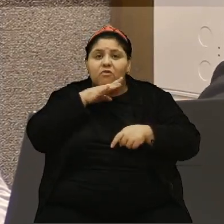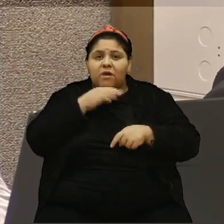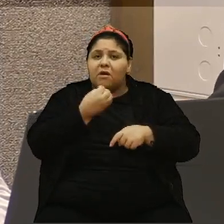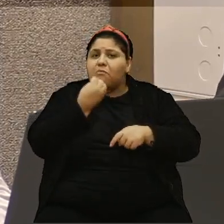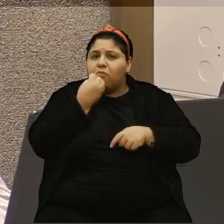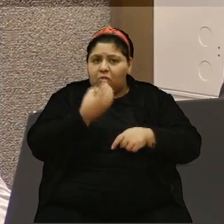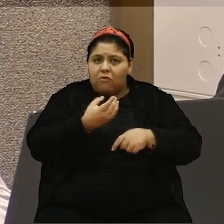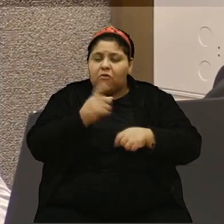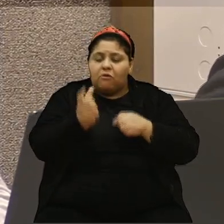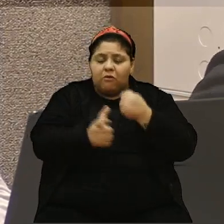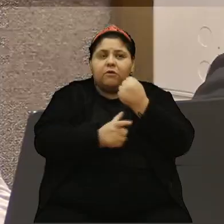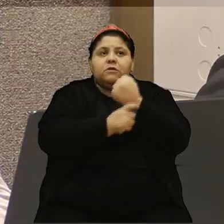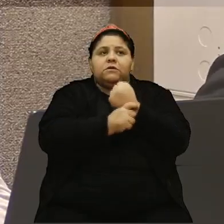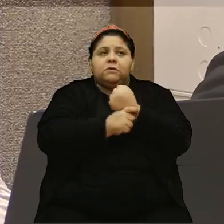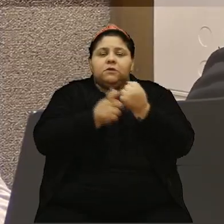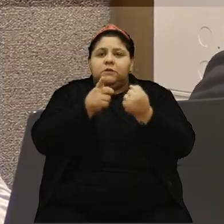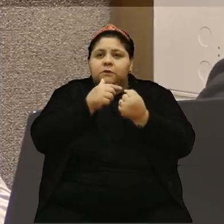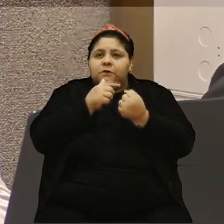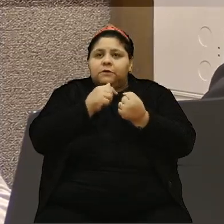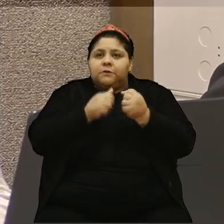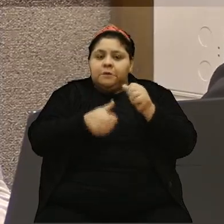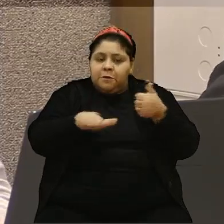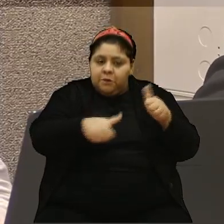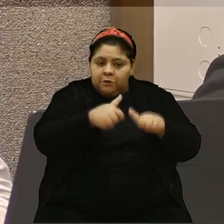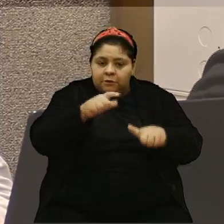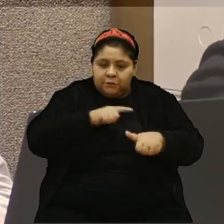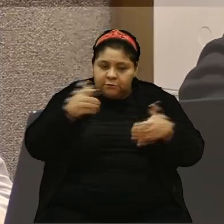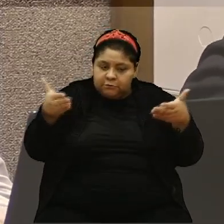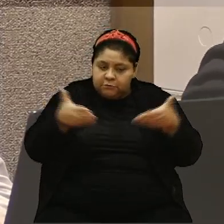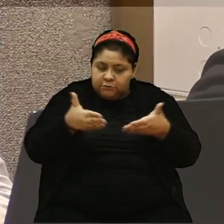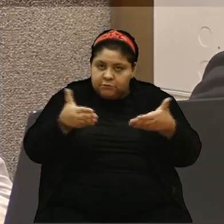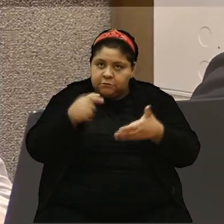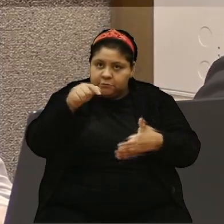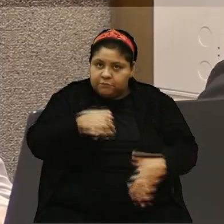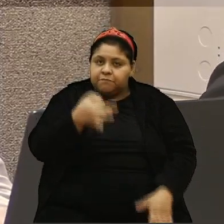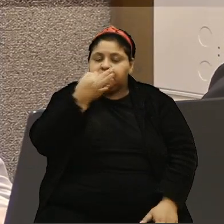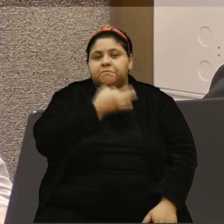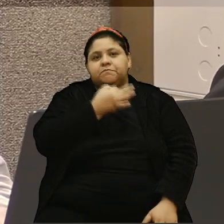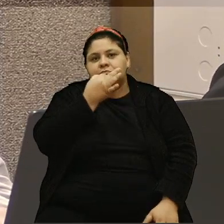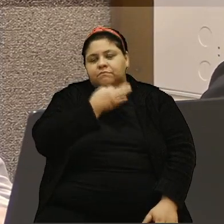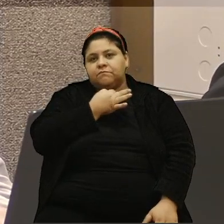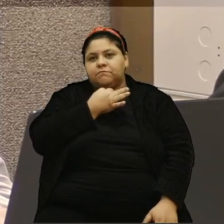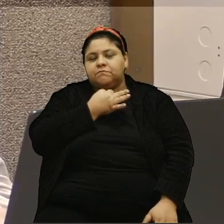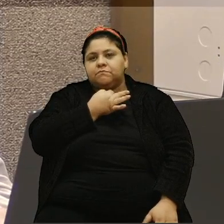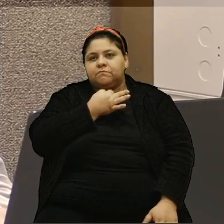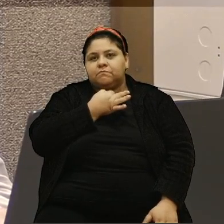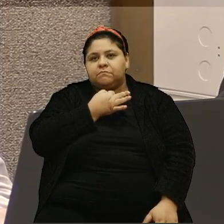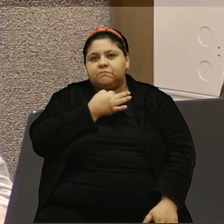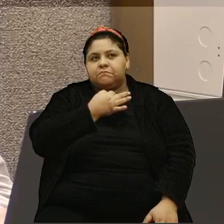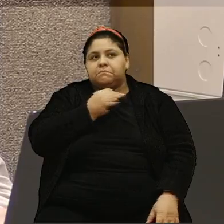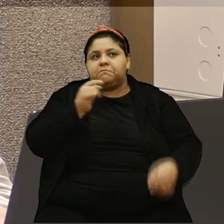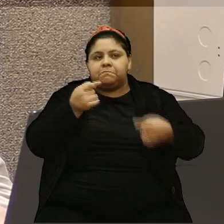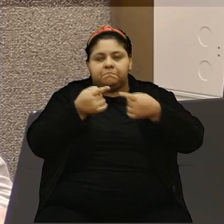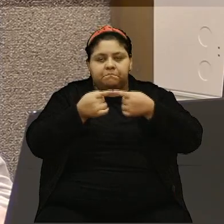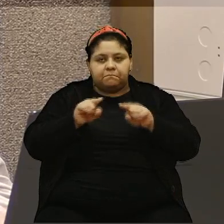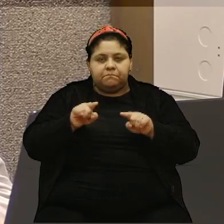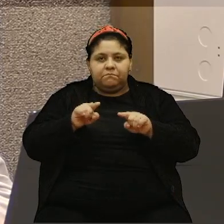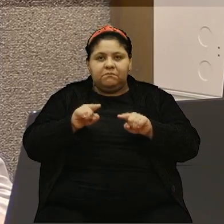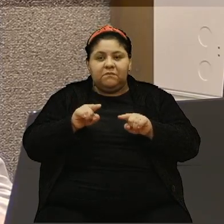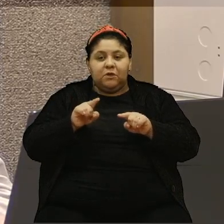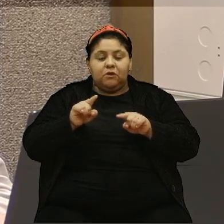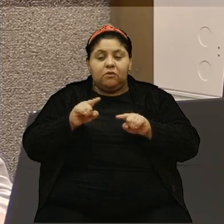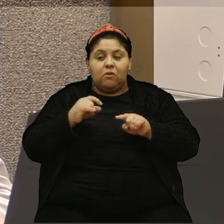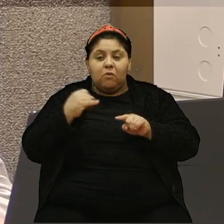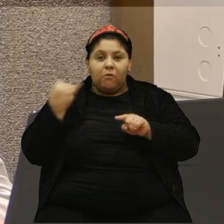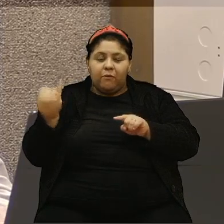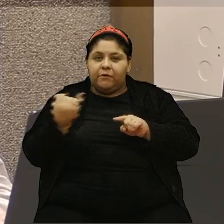Aliás, garantiu essa água de qualidade que nós temos hoje sendo servida à cidade. Mas o